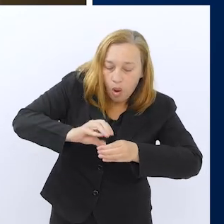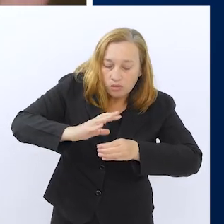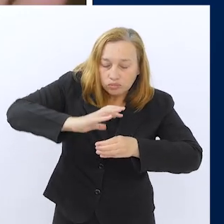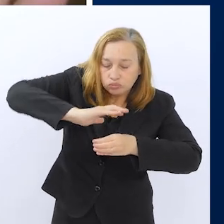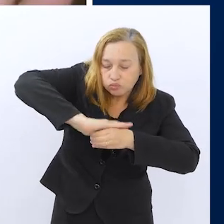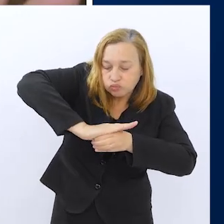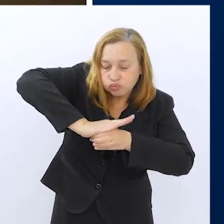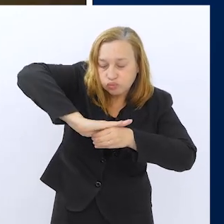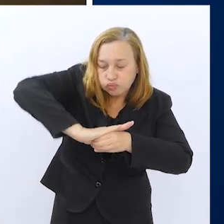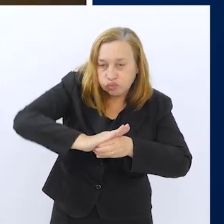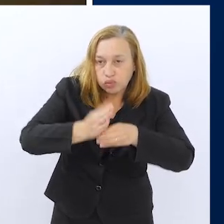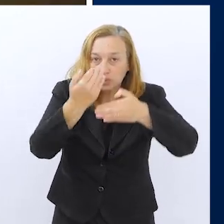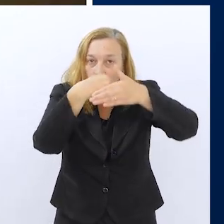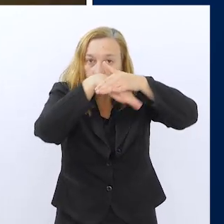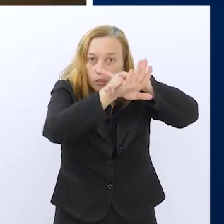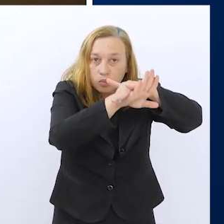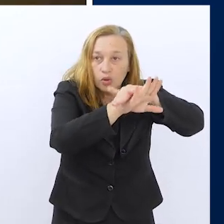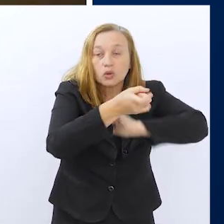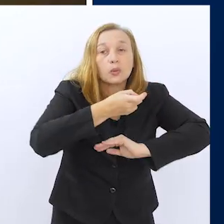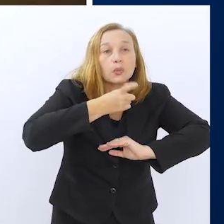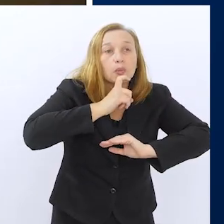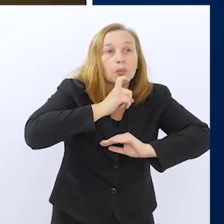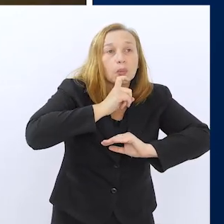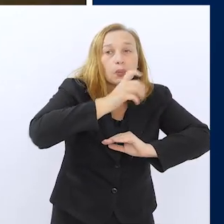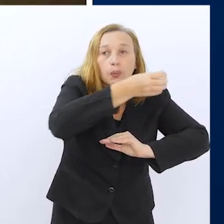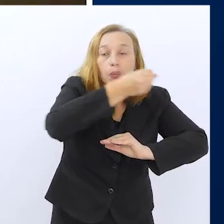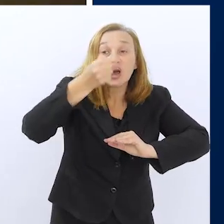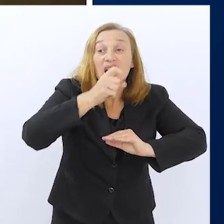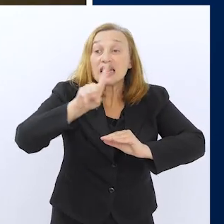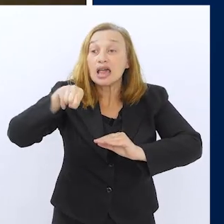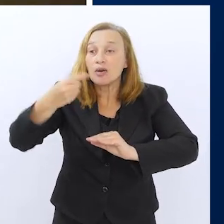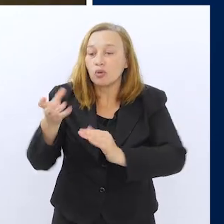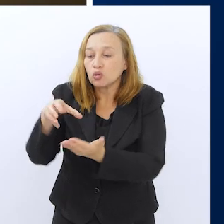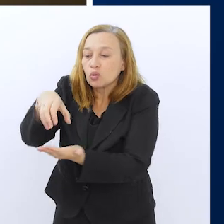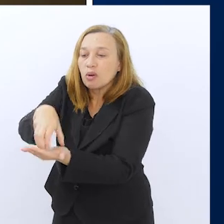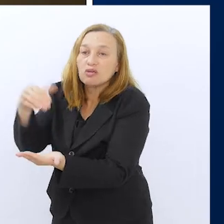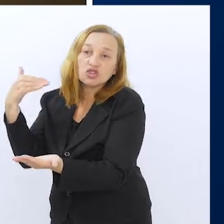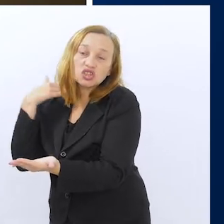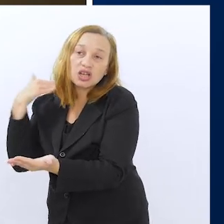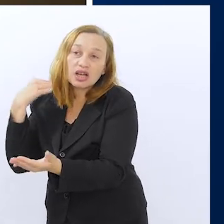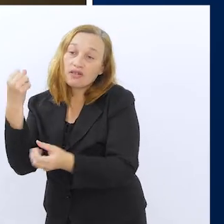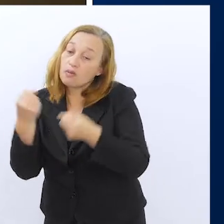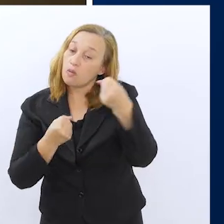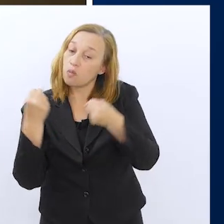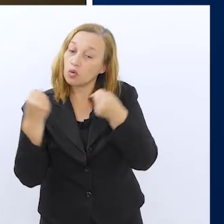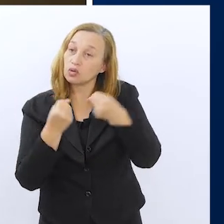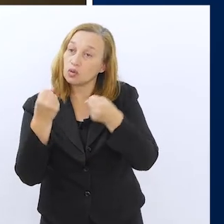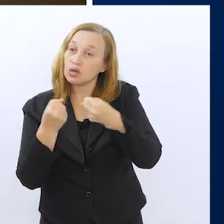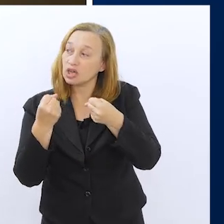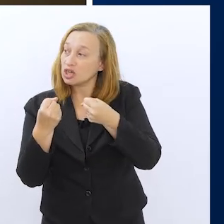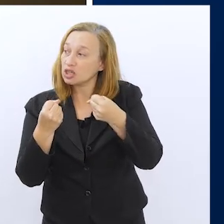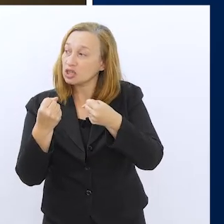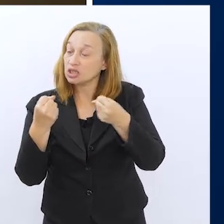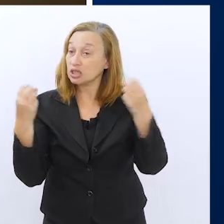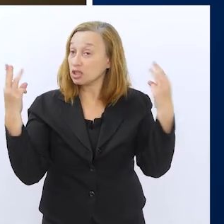no congelador, e depois o banco de leite vai enviar, tá, um motorista para fazer